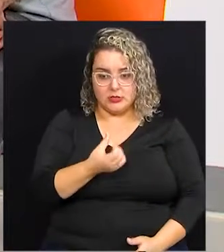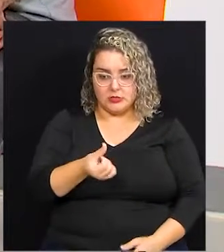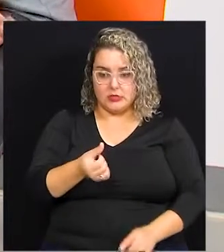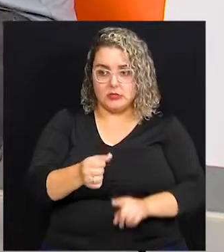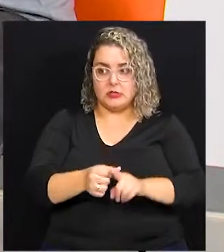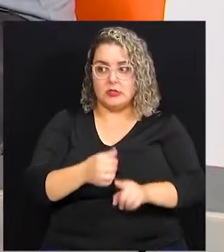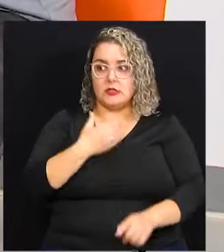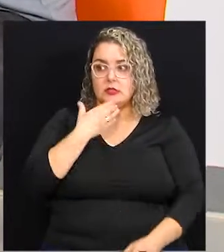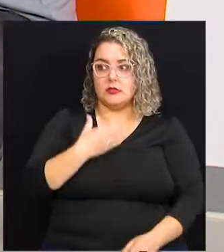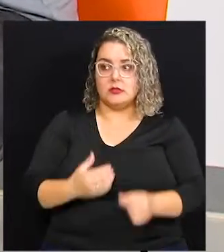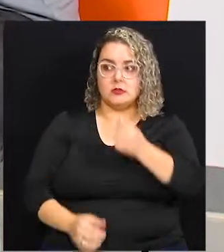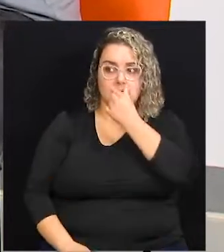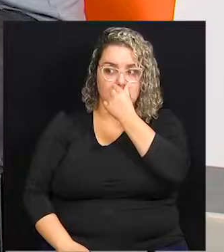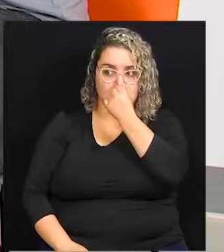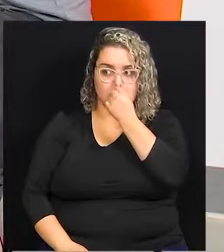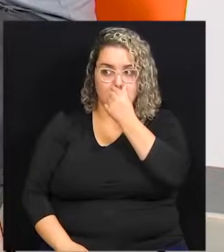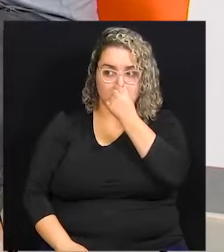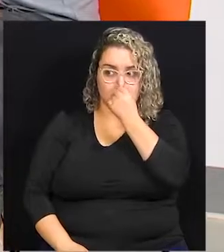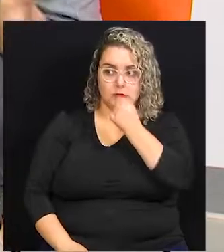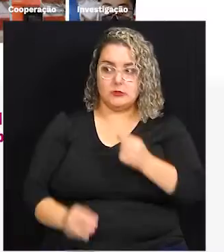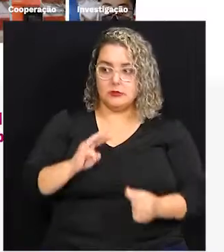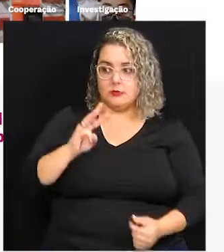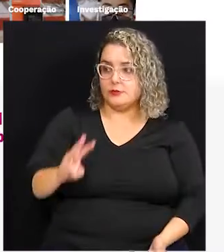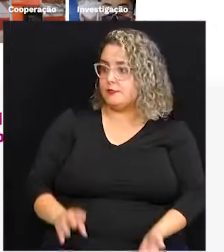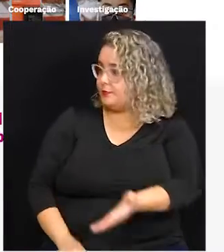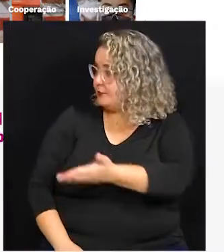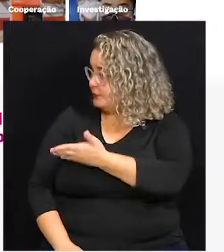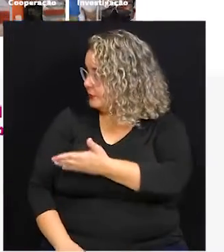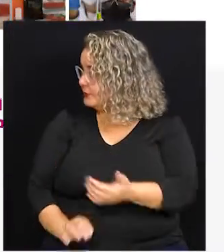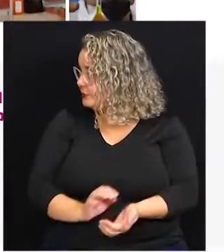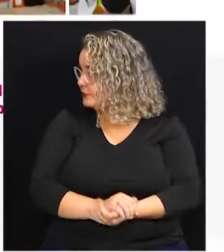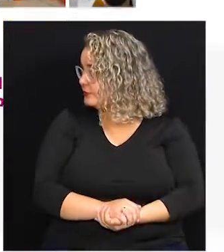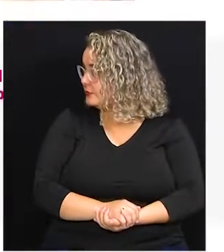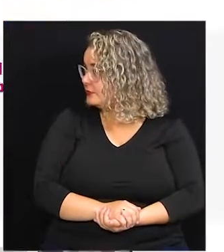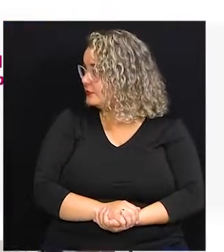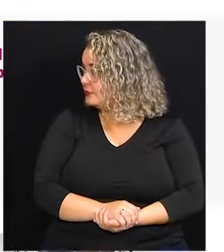dezembro. O senhor falou o site, qual que é o site?